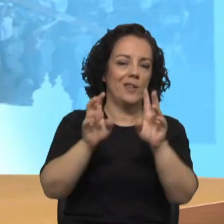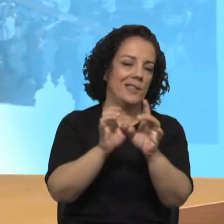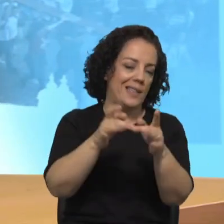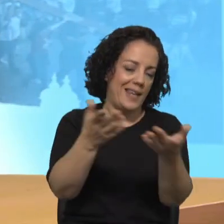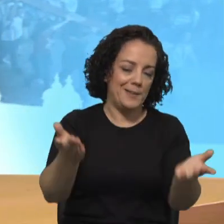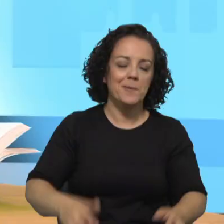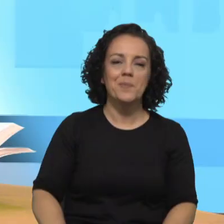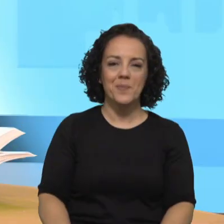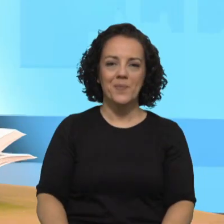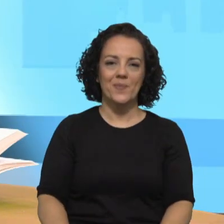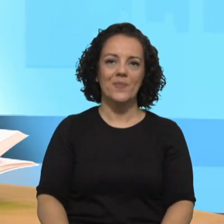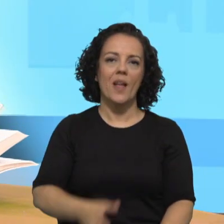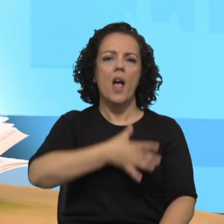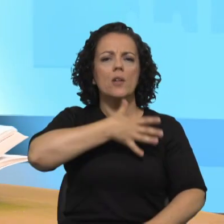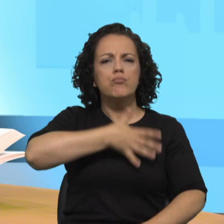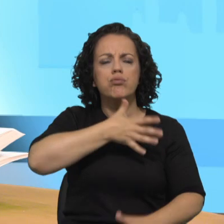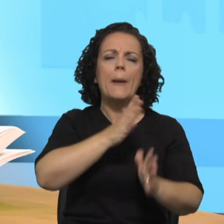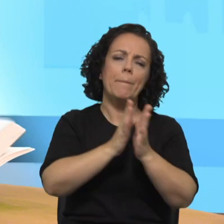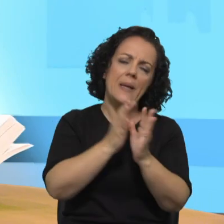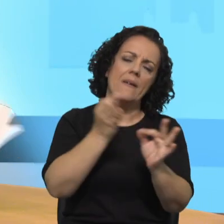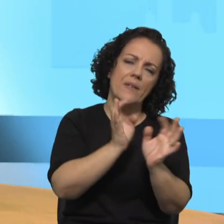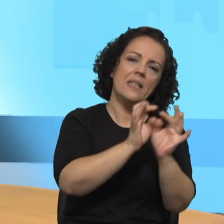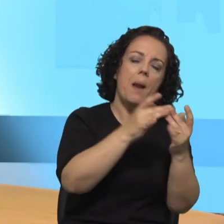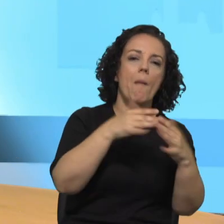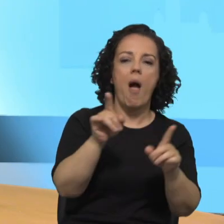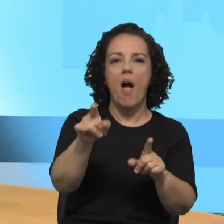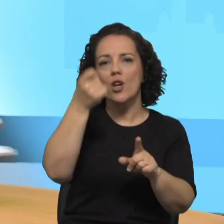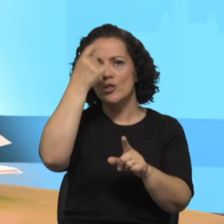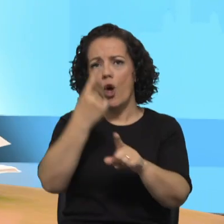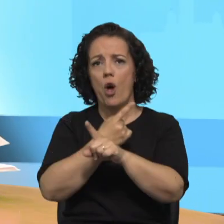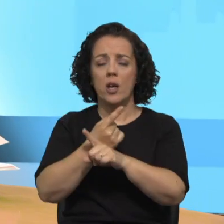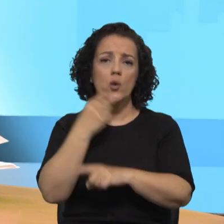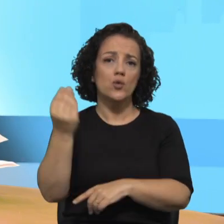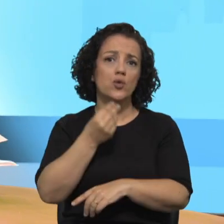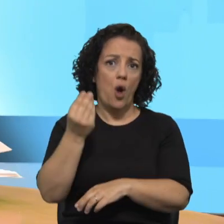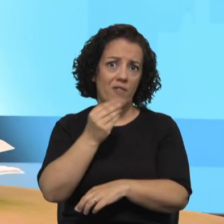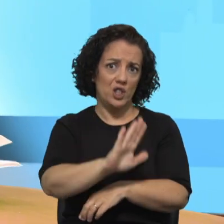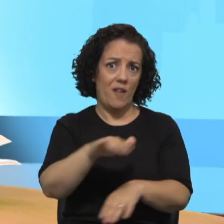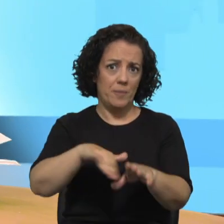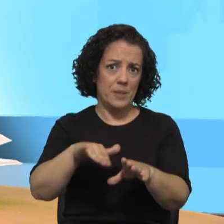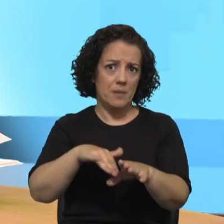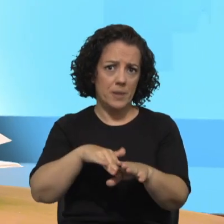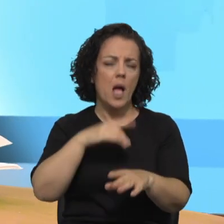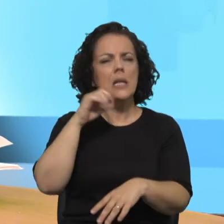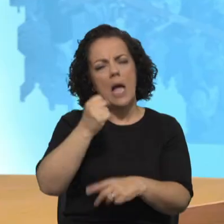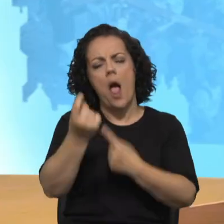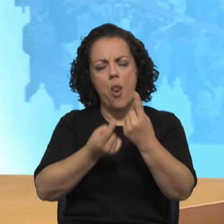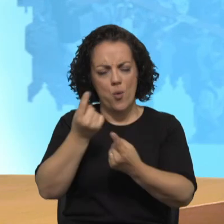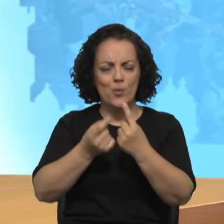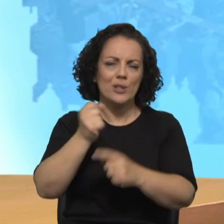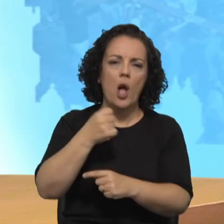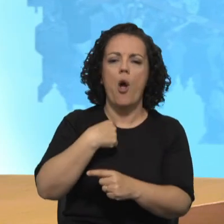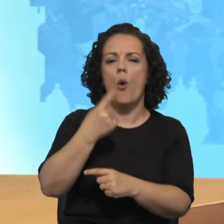quiser. Sim, os discursos, as homilias, etc. Mas trazes para aqui as histórias de muitos jovens que estavam a participar nessas jornadas, não é? Alguns, sim, que